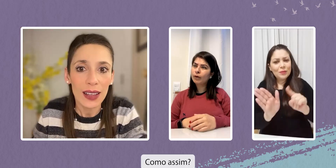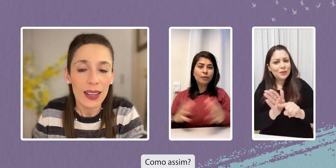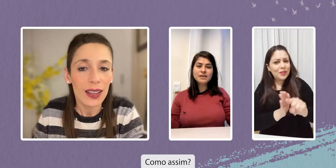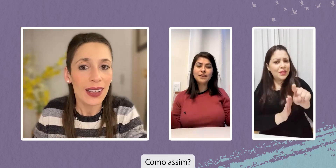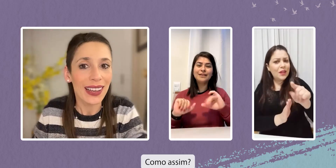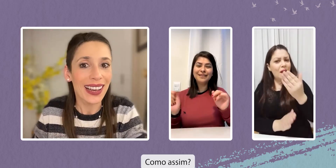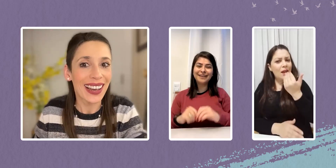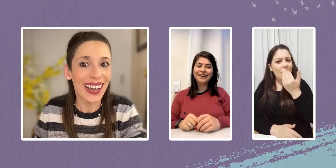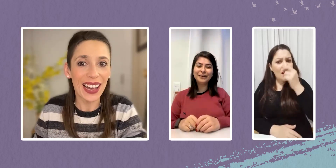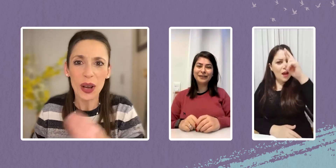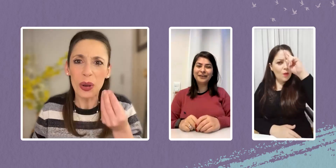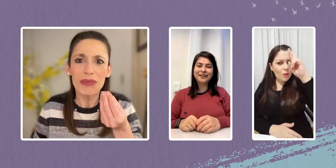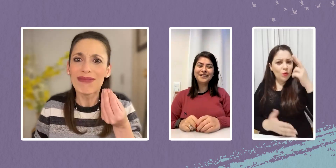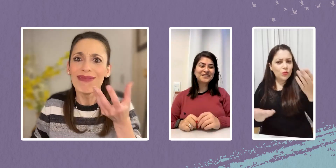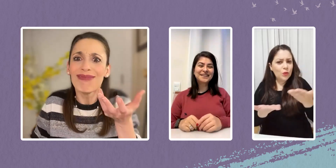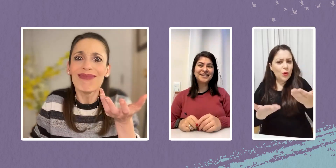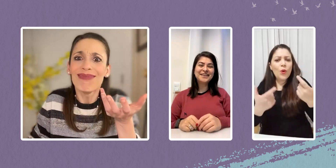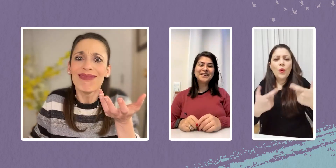Como assim?